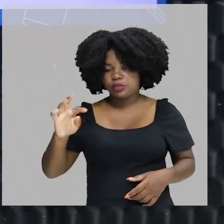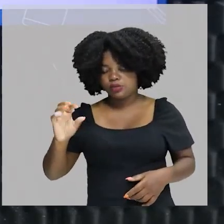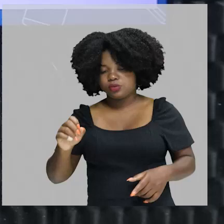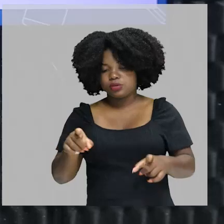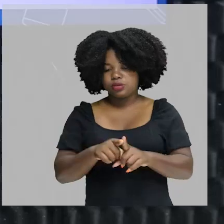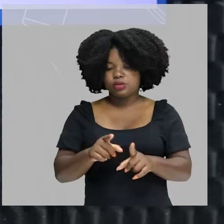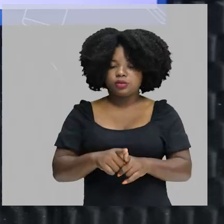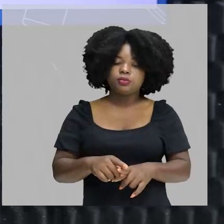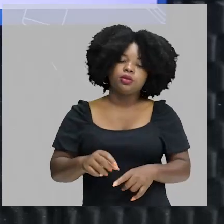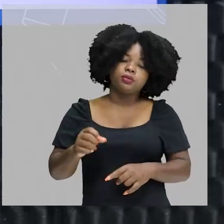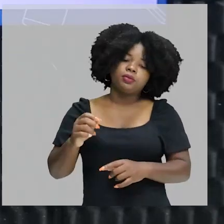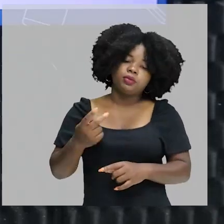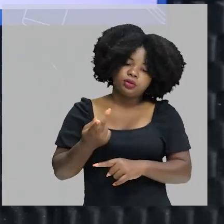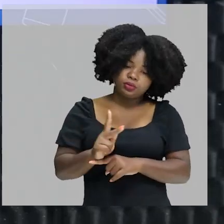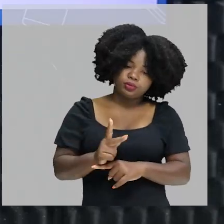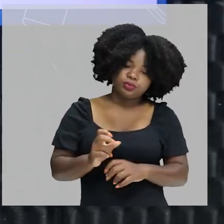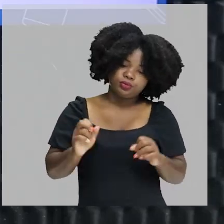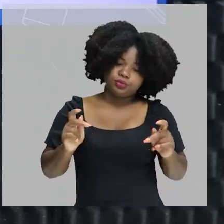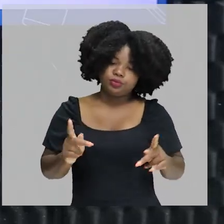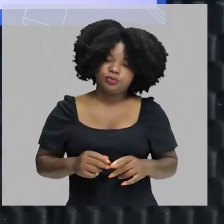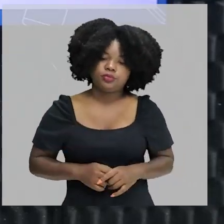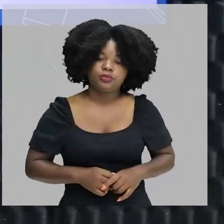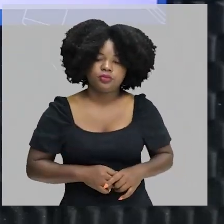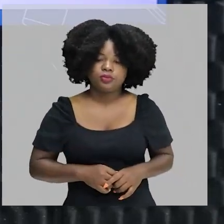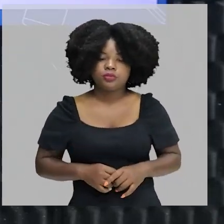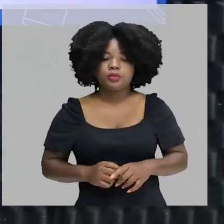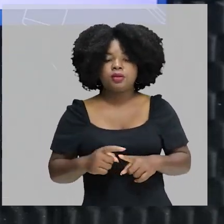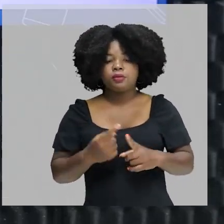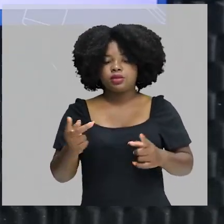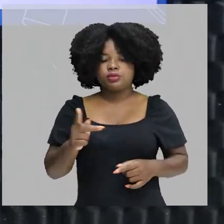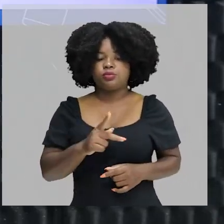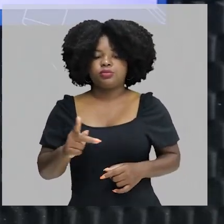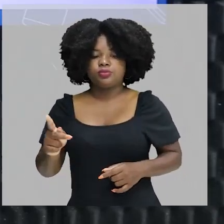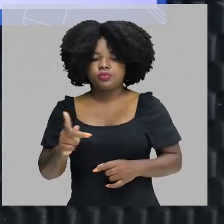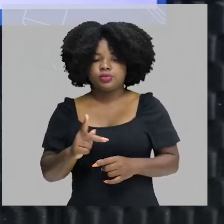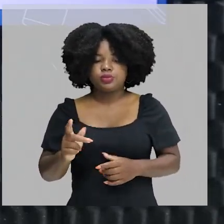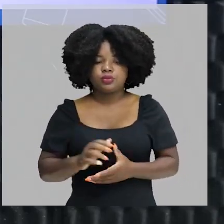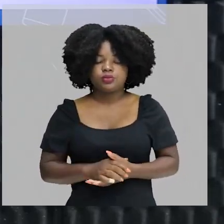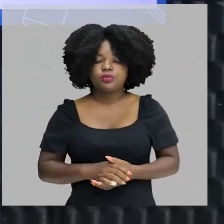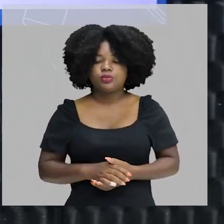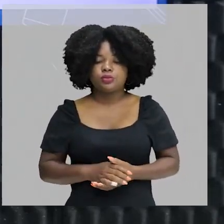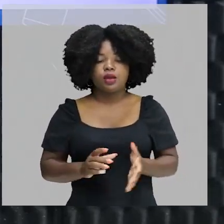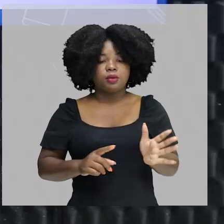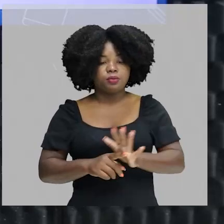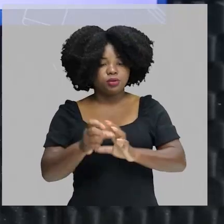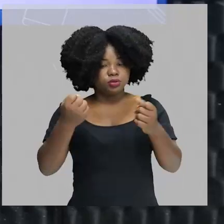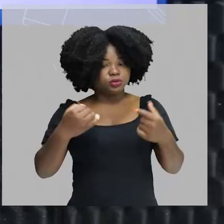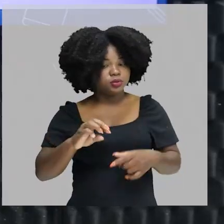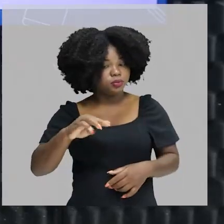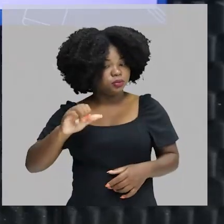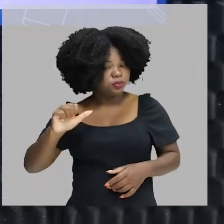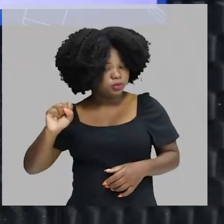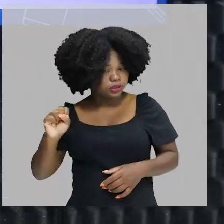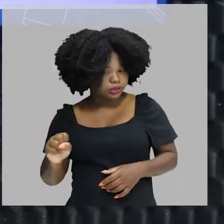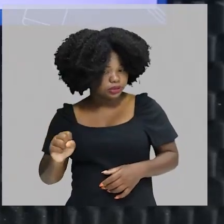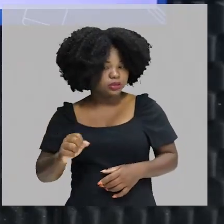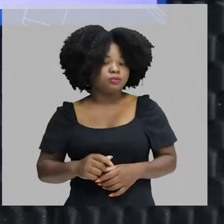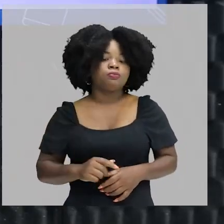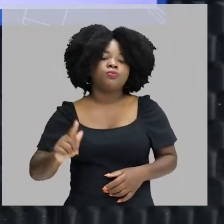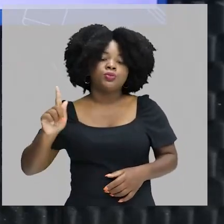0,05 para o gás hidrogênio. Beleza? Mas, professor, a pergunta fala em massa,